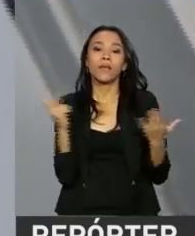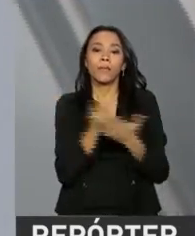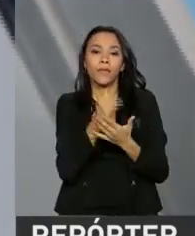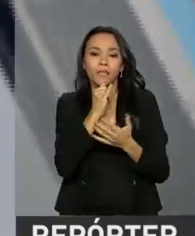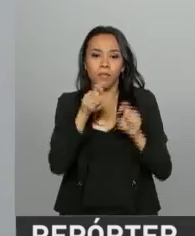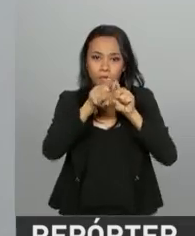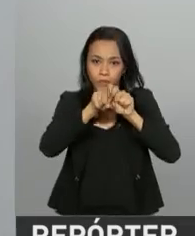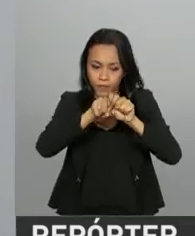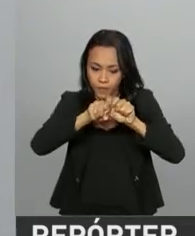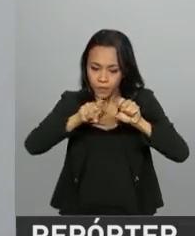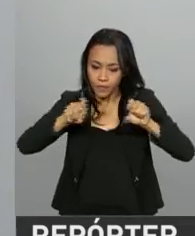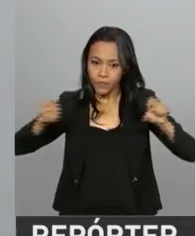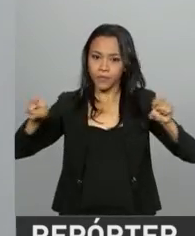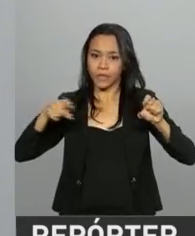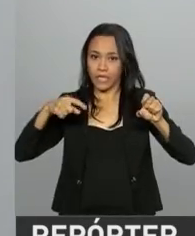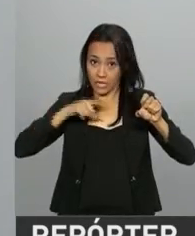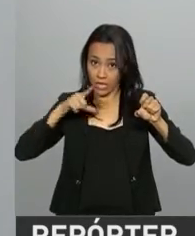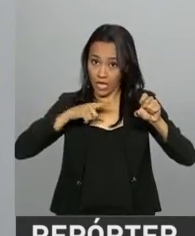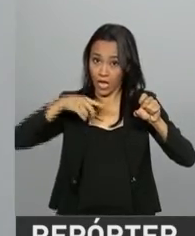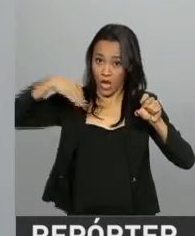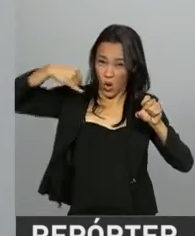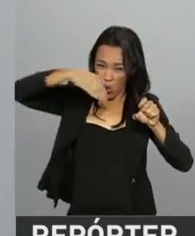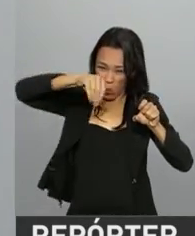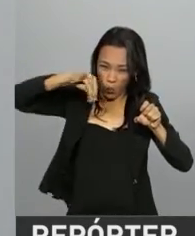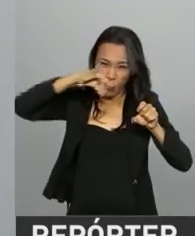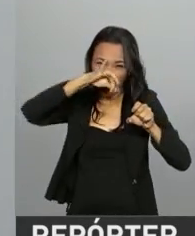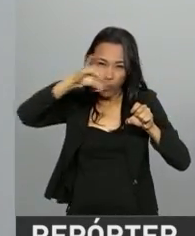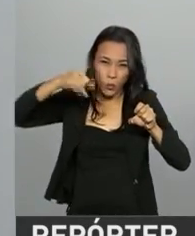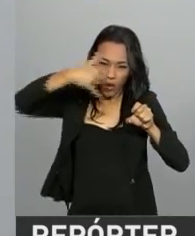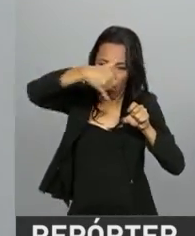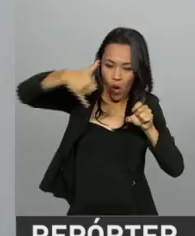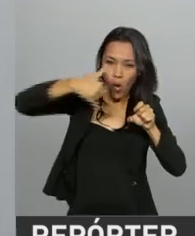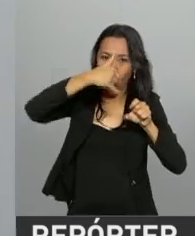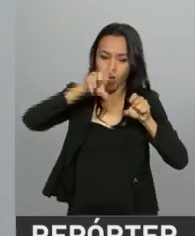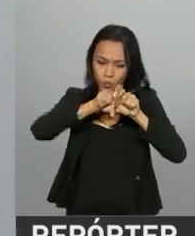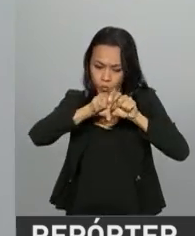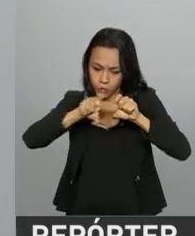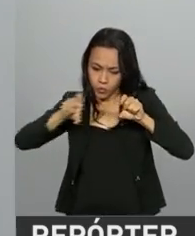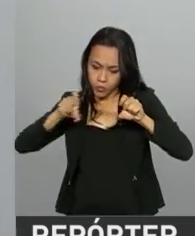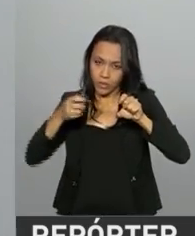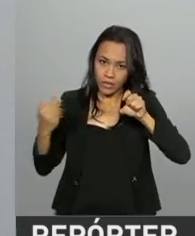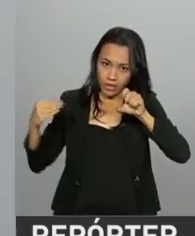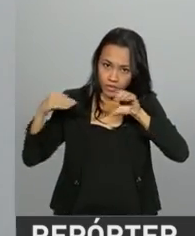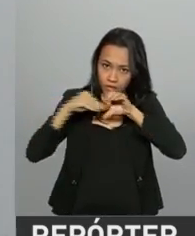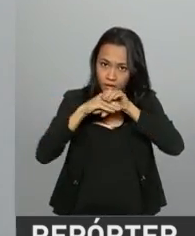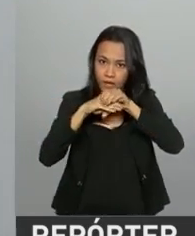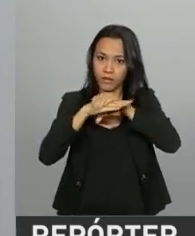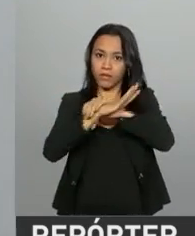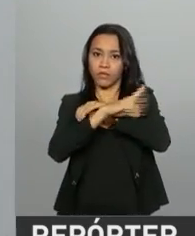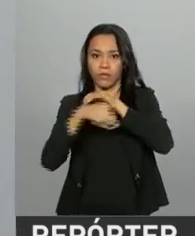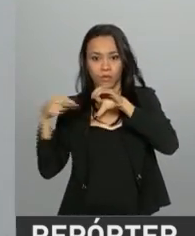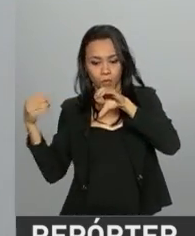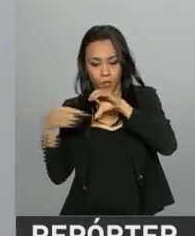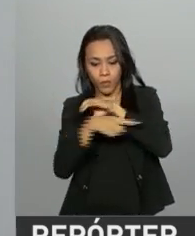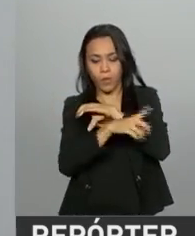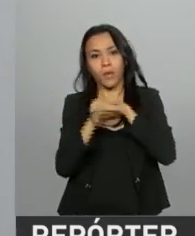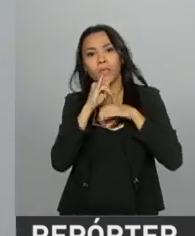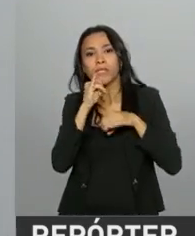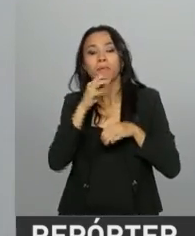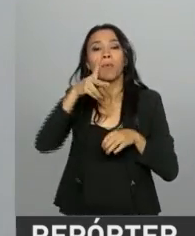ateroma que geralmente têm colesterol gordura e outros elementos do sangue né como as